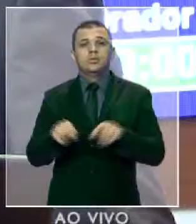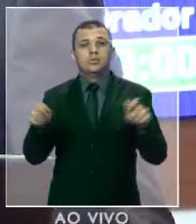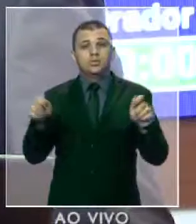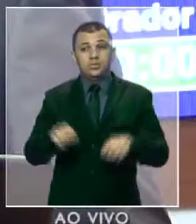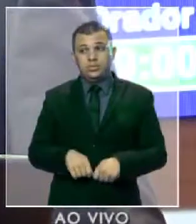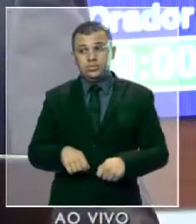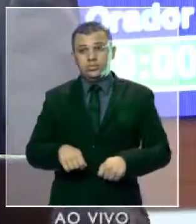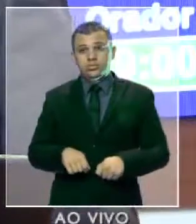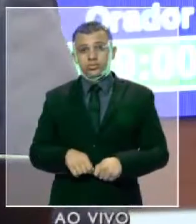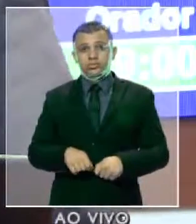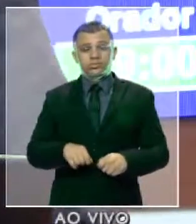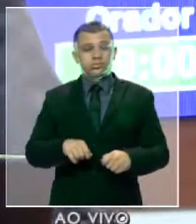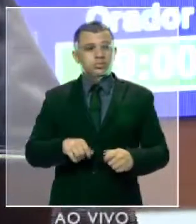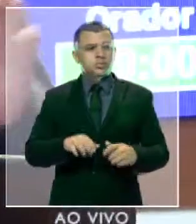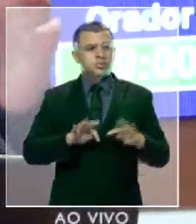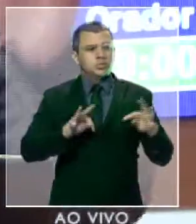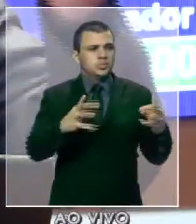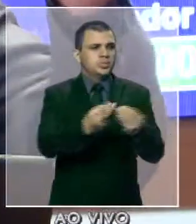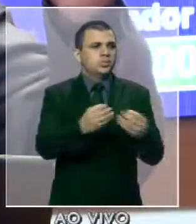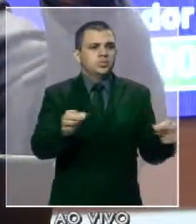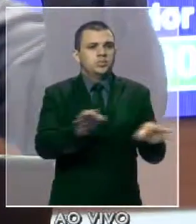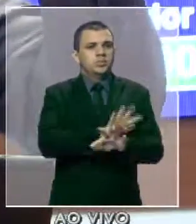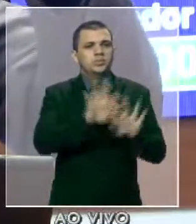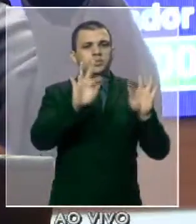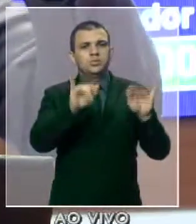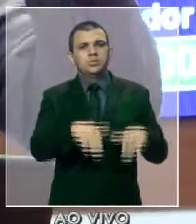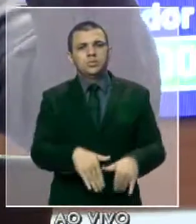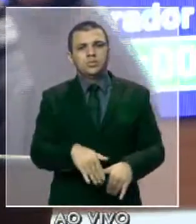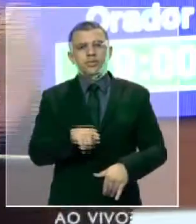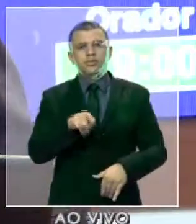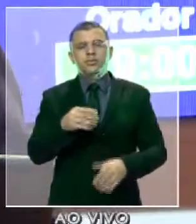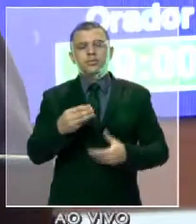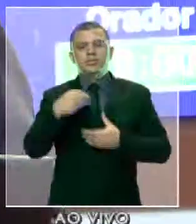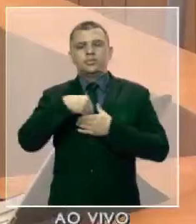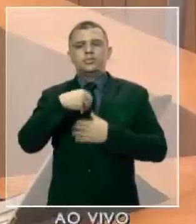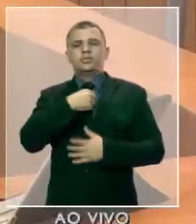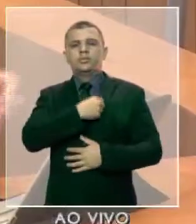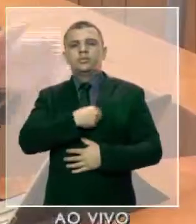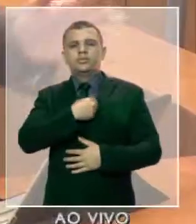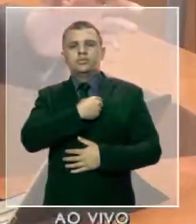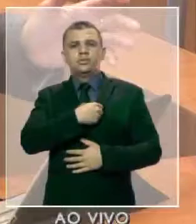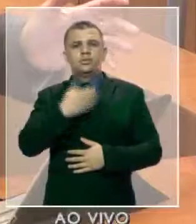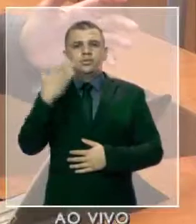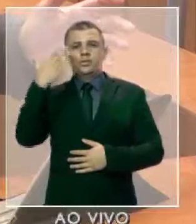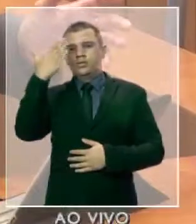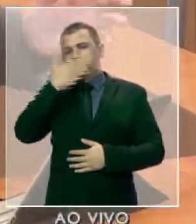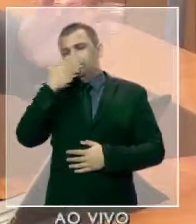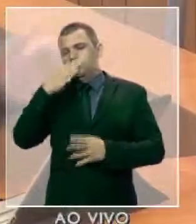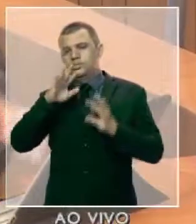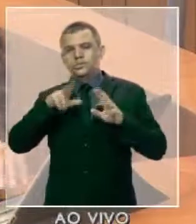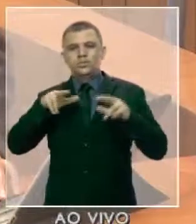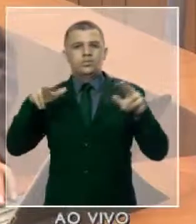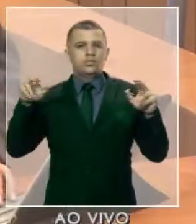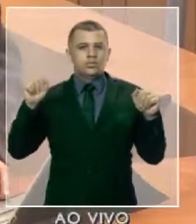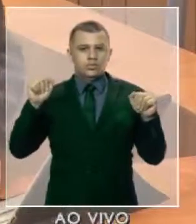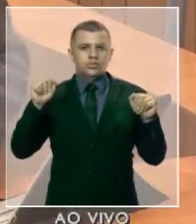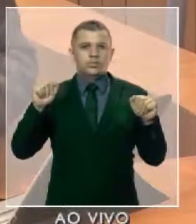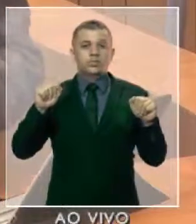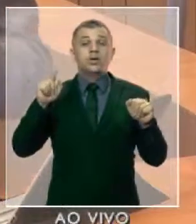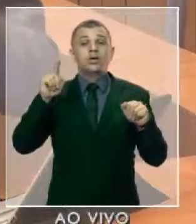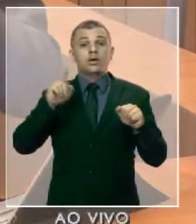de tudo, atroz saudade da alma nunca vista, passo perdido em negro